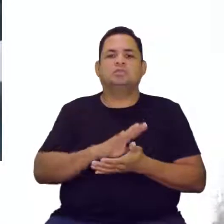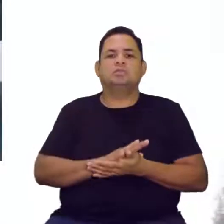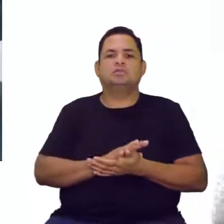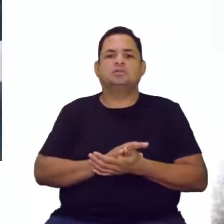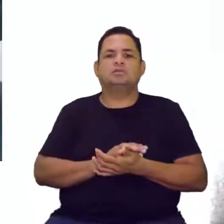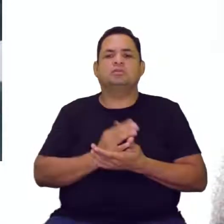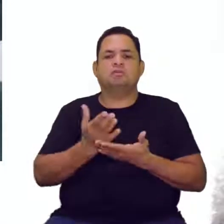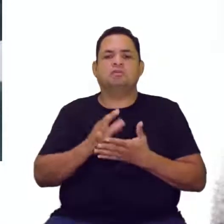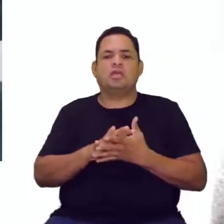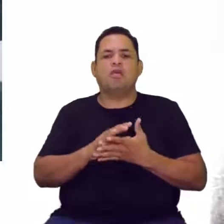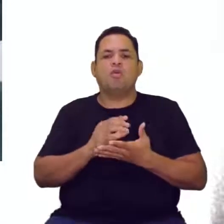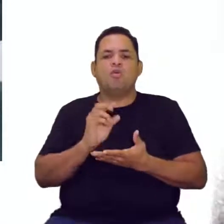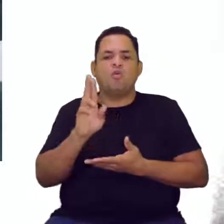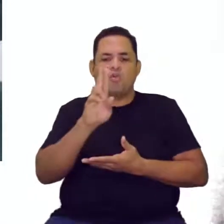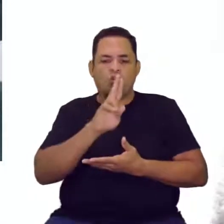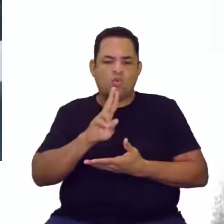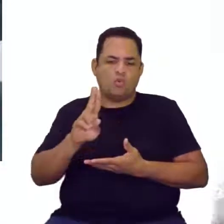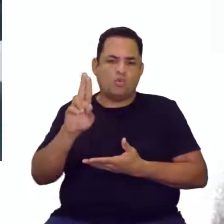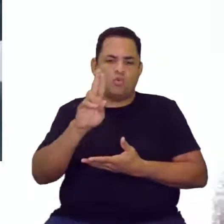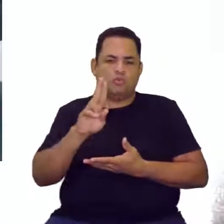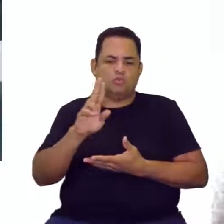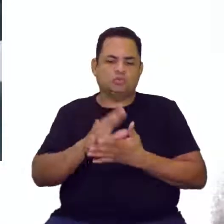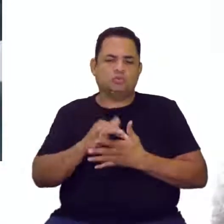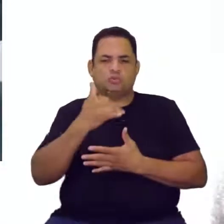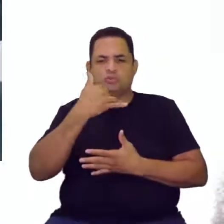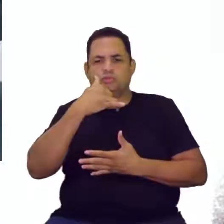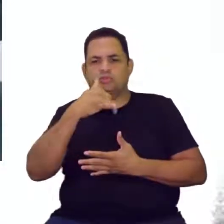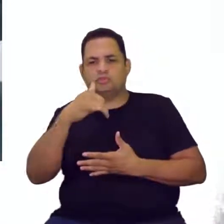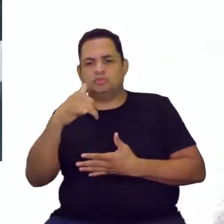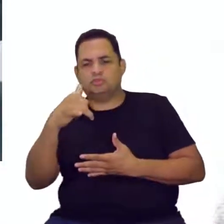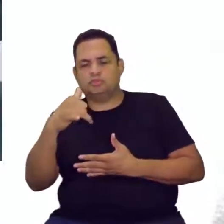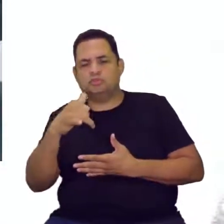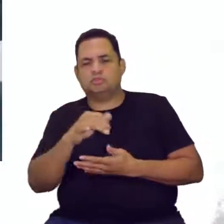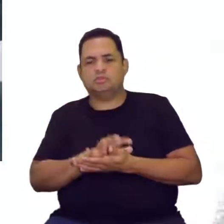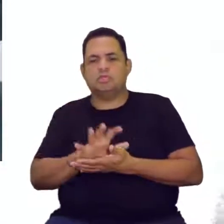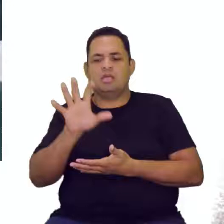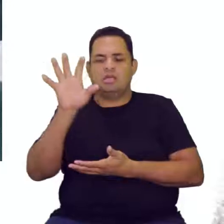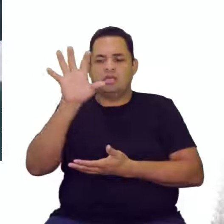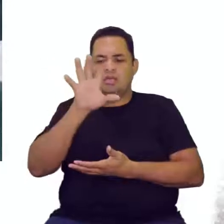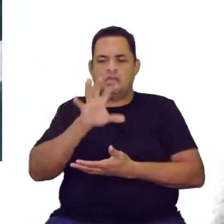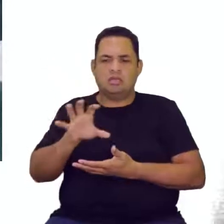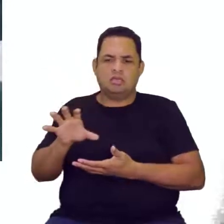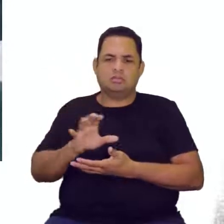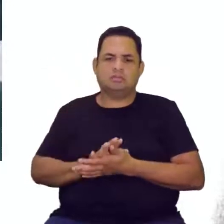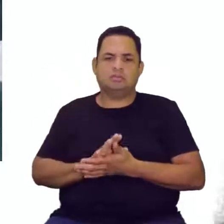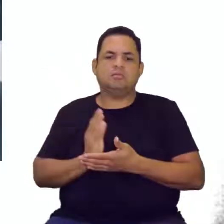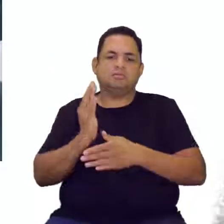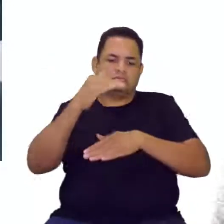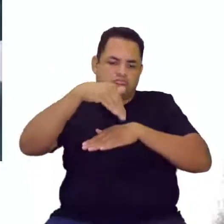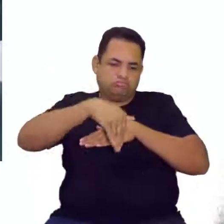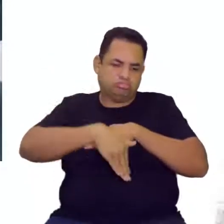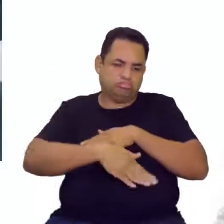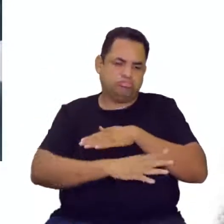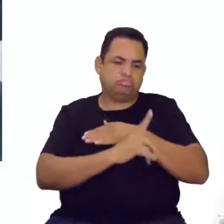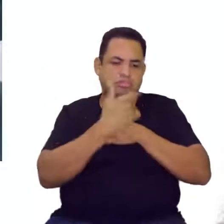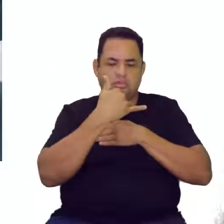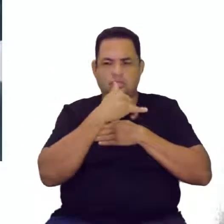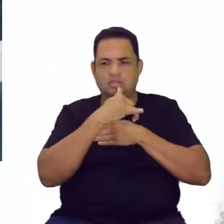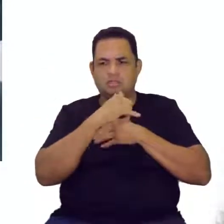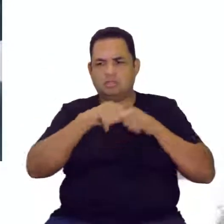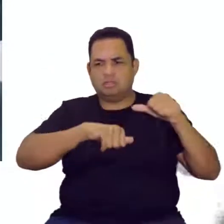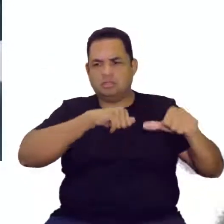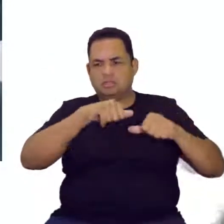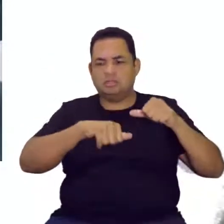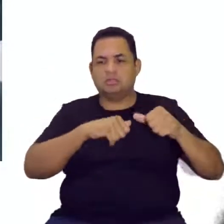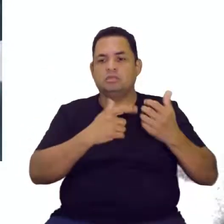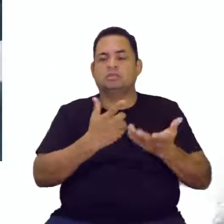nas estações que produzem energia elétrica. Digamos, aqui na nossa região nós temos hidrelétricas. Se as hidrelétricas não